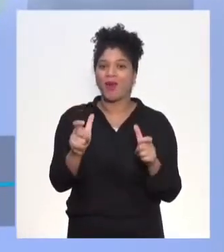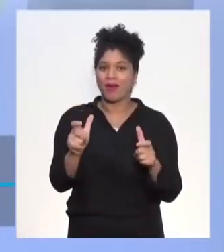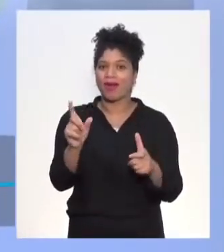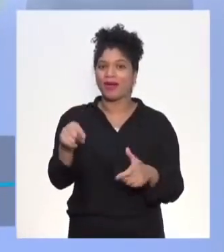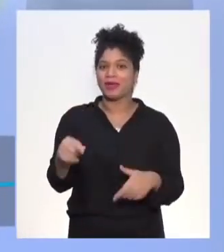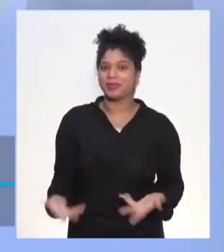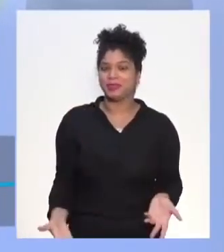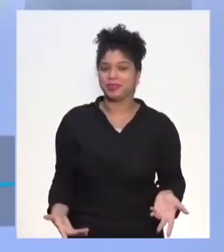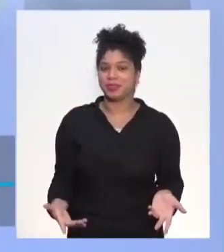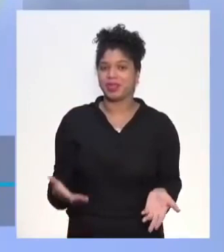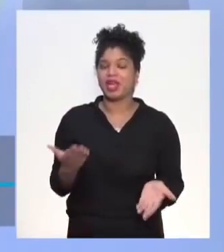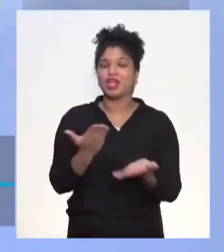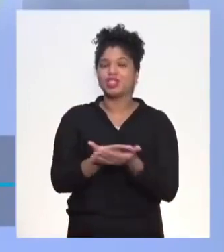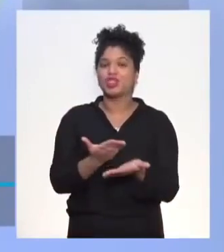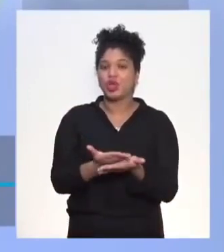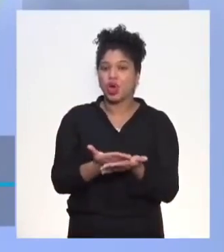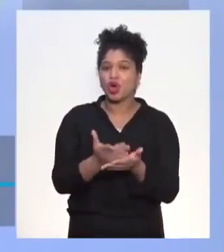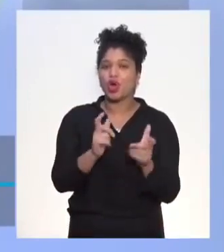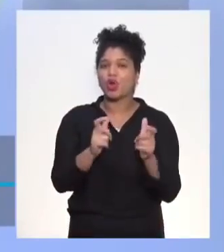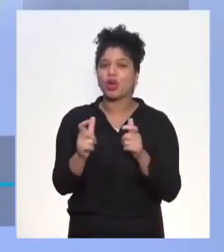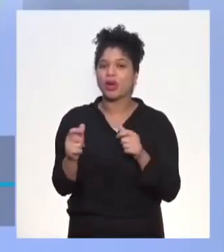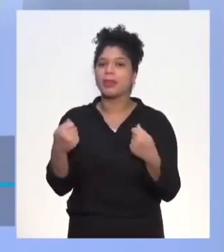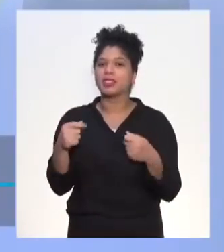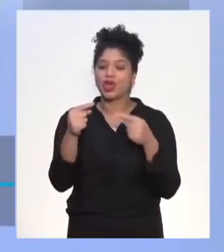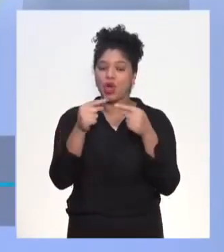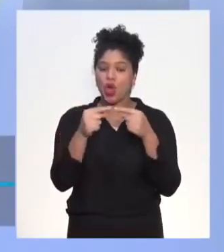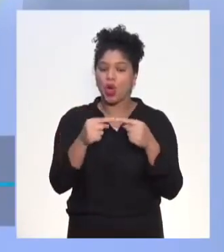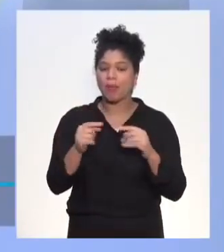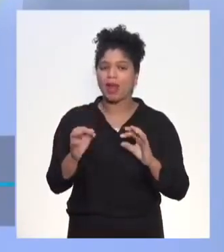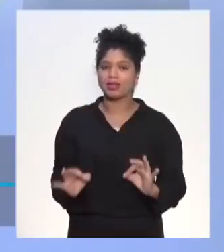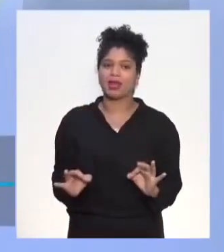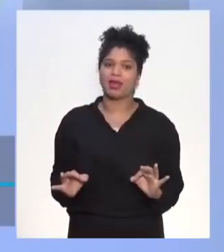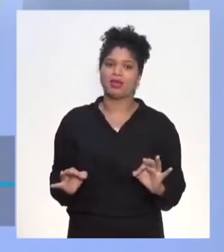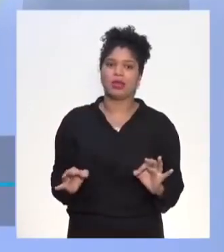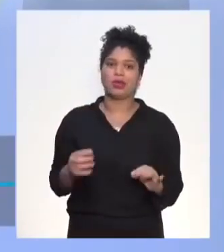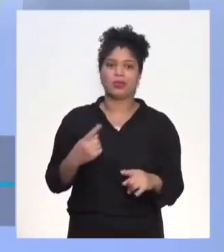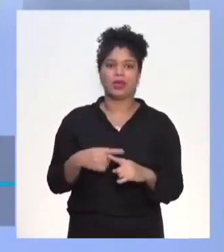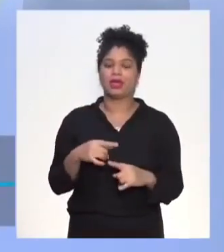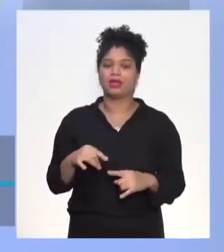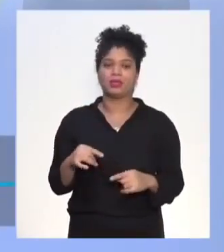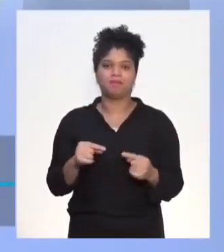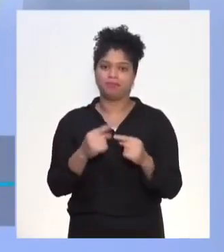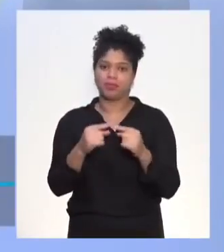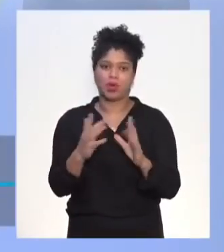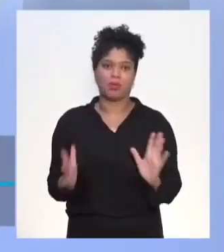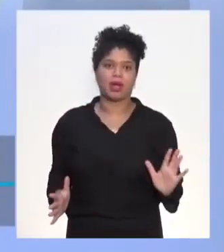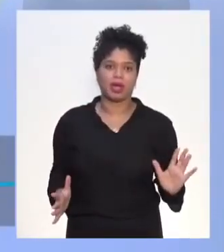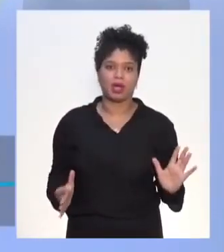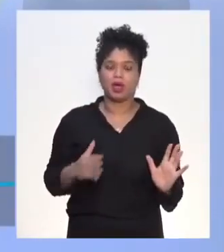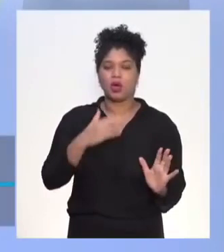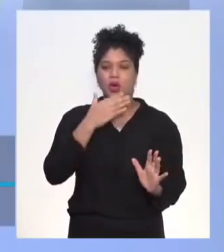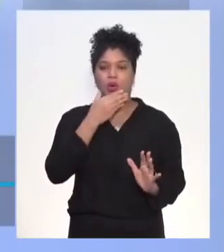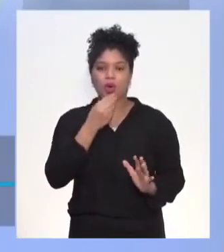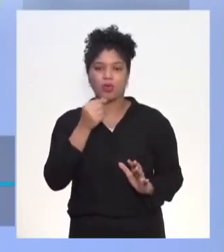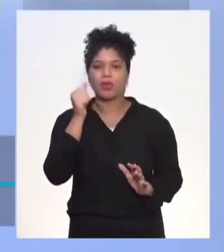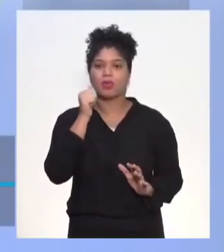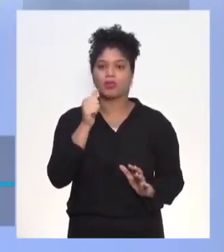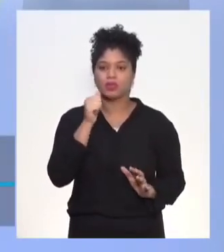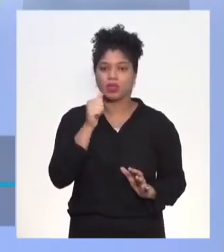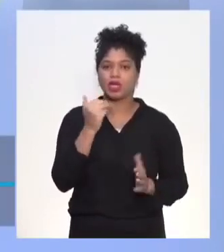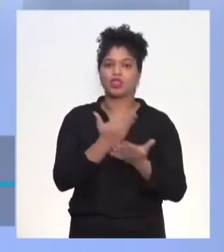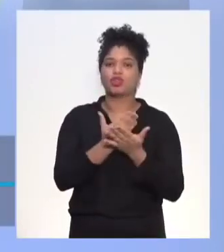né? Onde a história e o lugar tem que combinar com a história, senão fica meio confuso. O autor, o escritor, tem